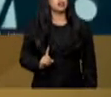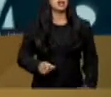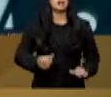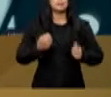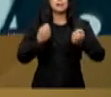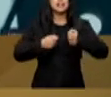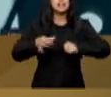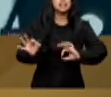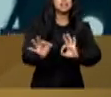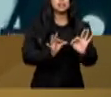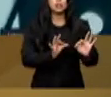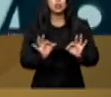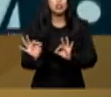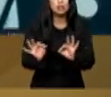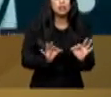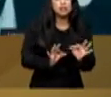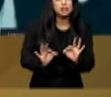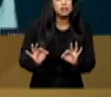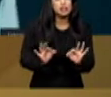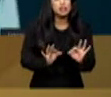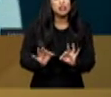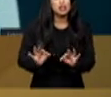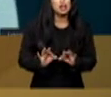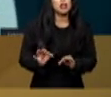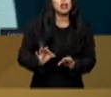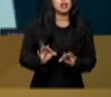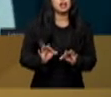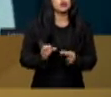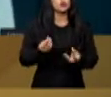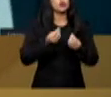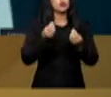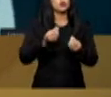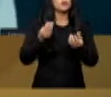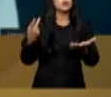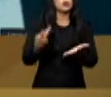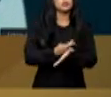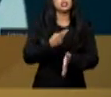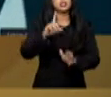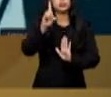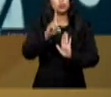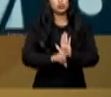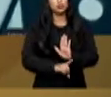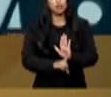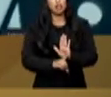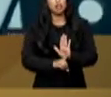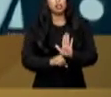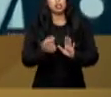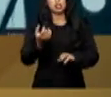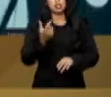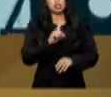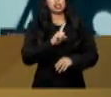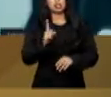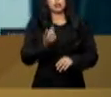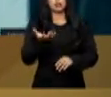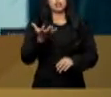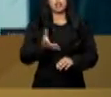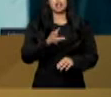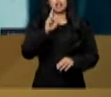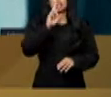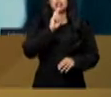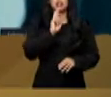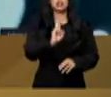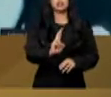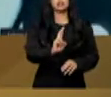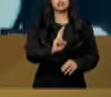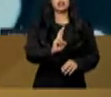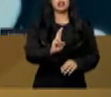organicidade dinâmica do direito sem se pretender solucionar esses